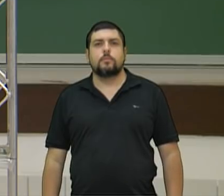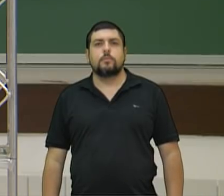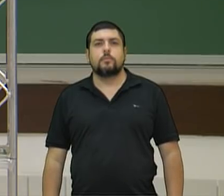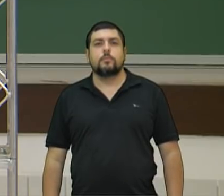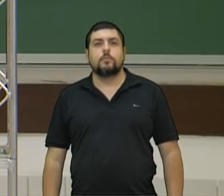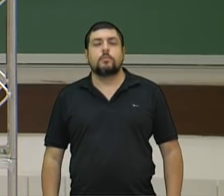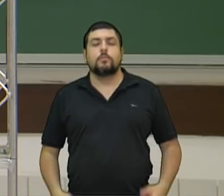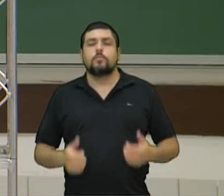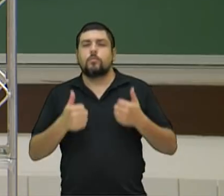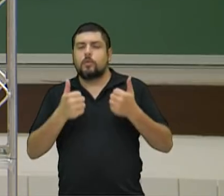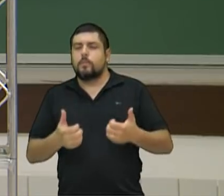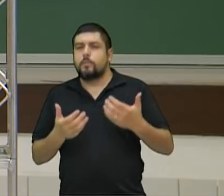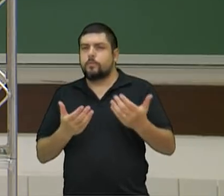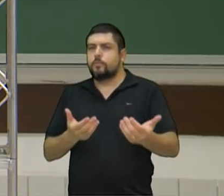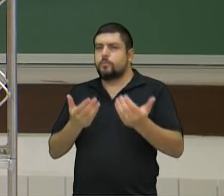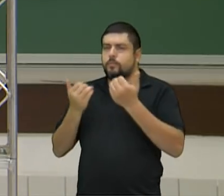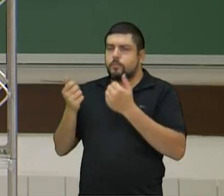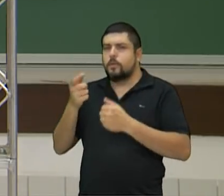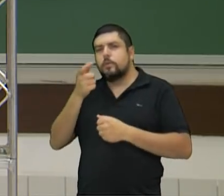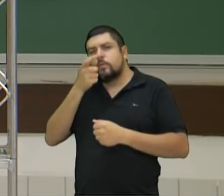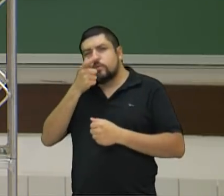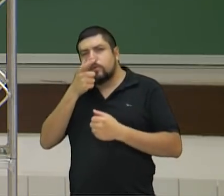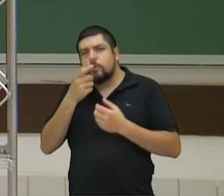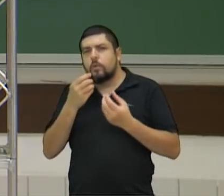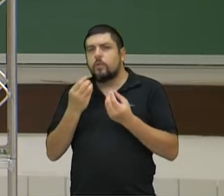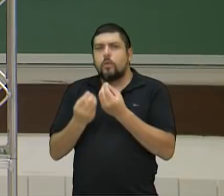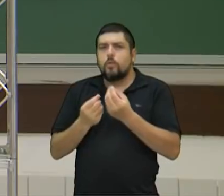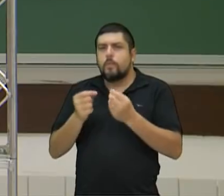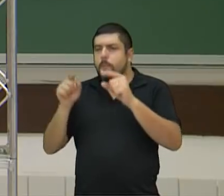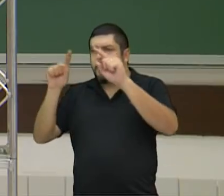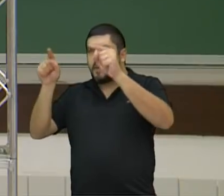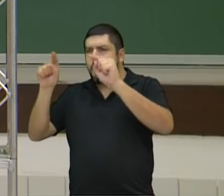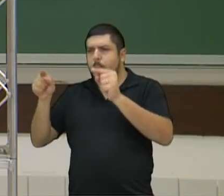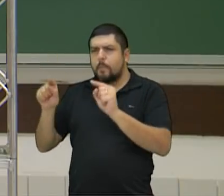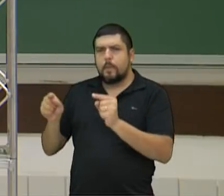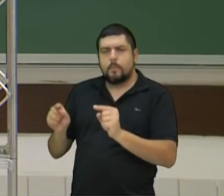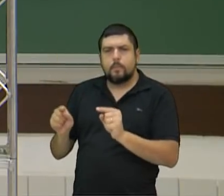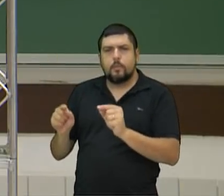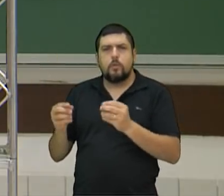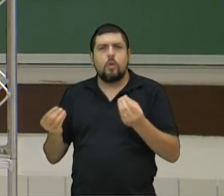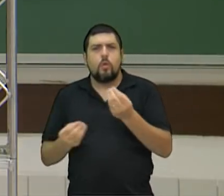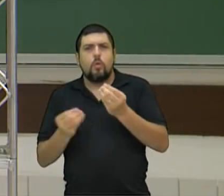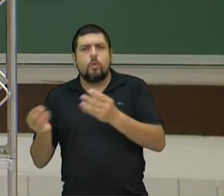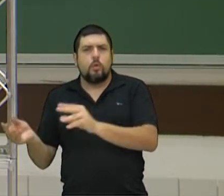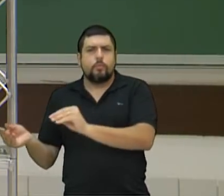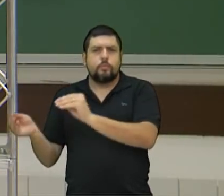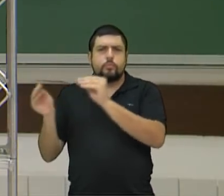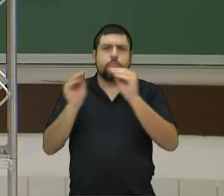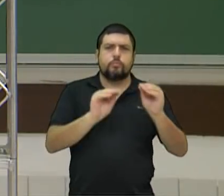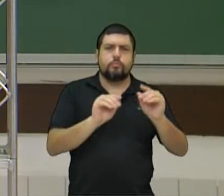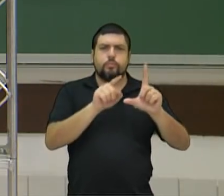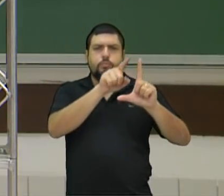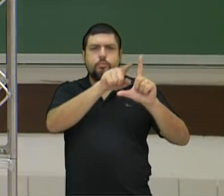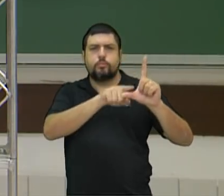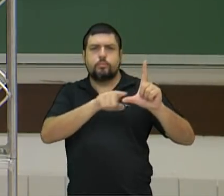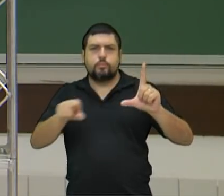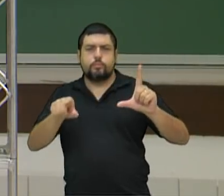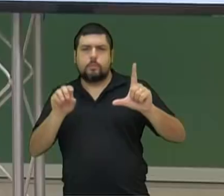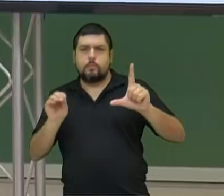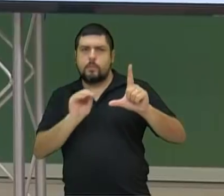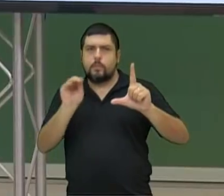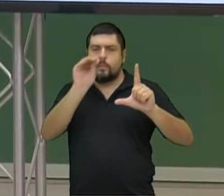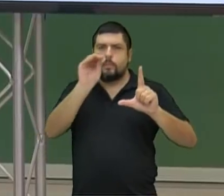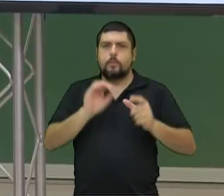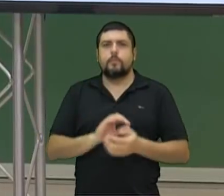Muito bem, então vamos verificar como ficaram os pontos marcados aqui no plano cartesiano. Bom, aqui eu trouxe mais bonitinho para vocês, mas é a